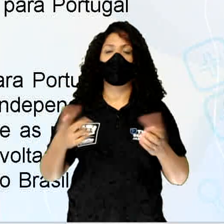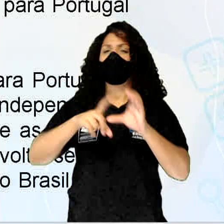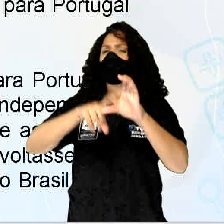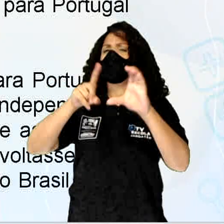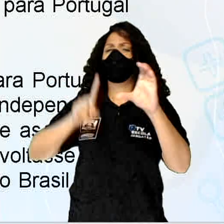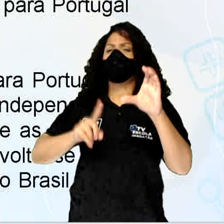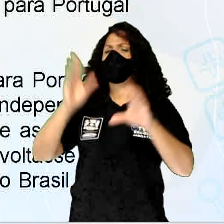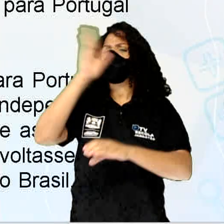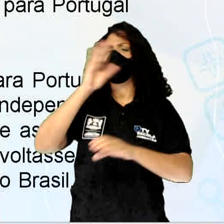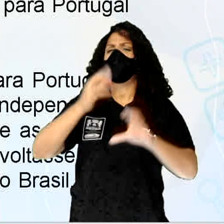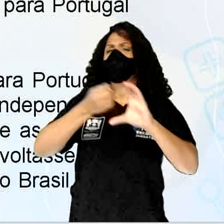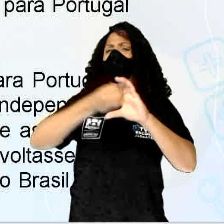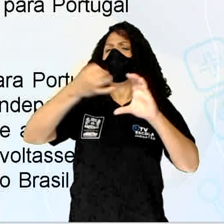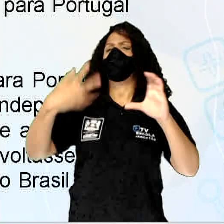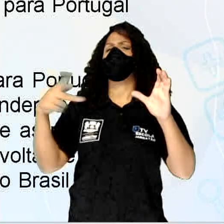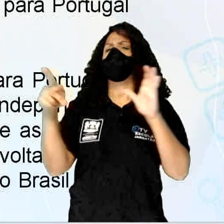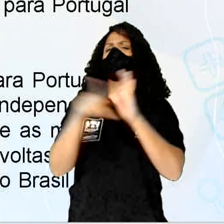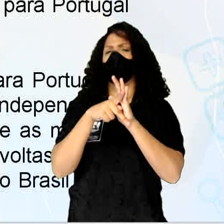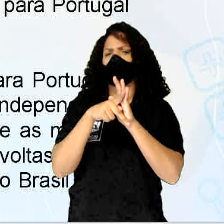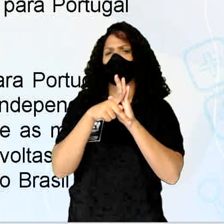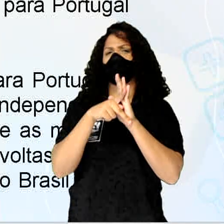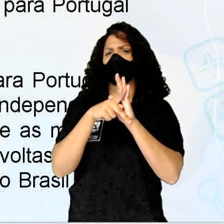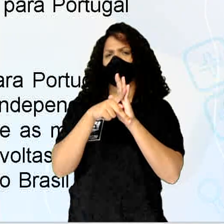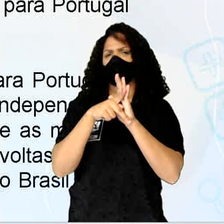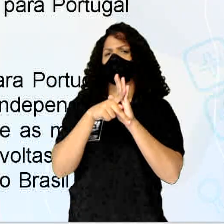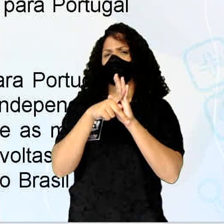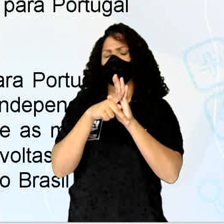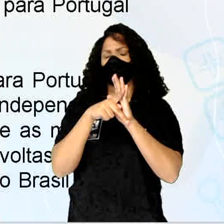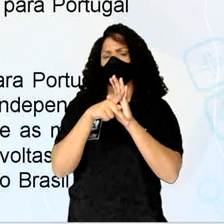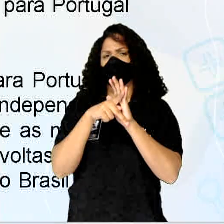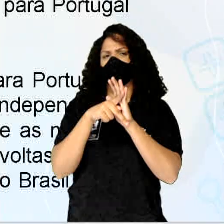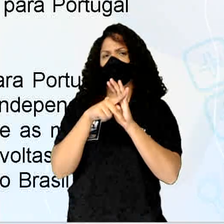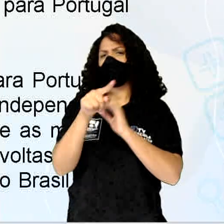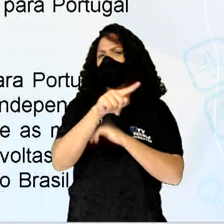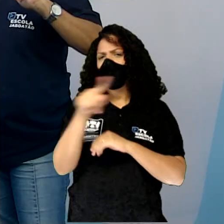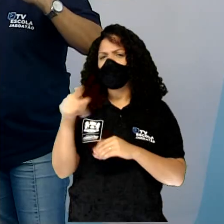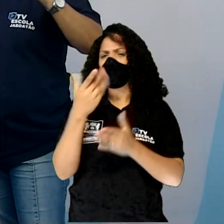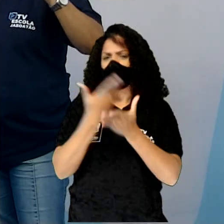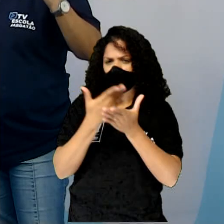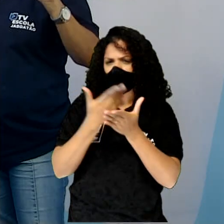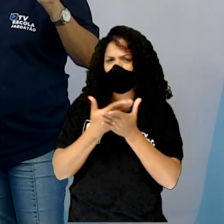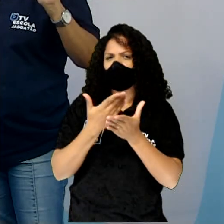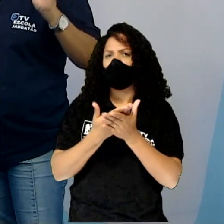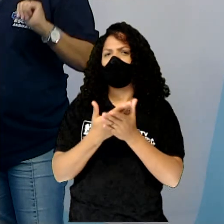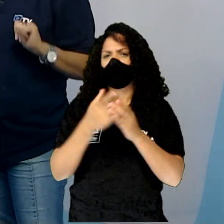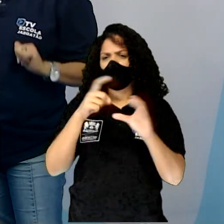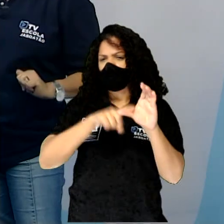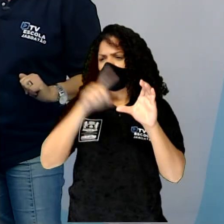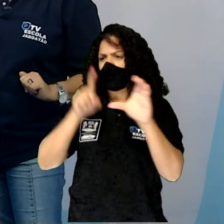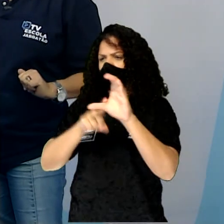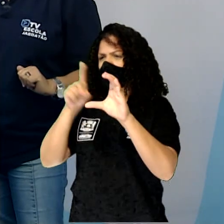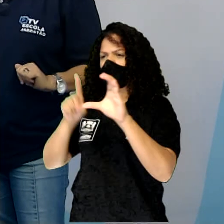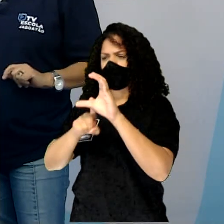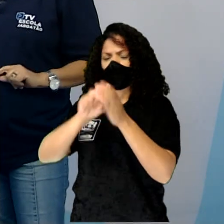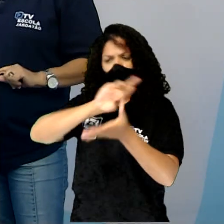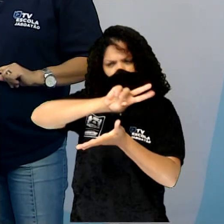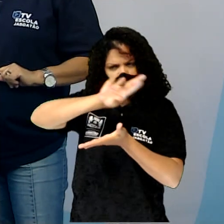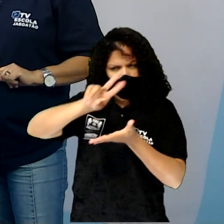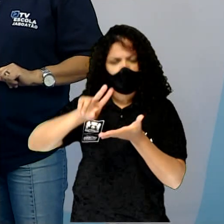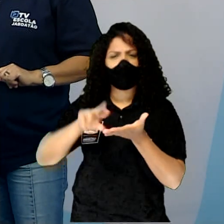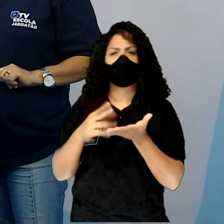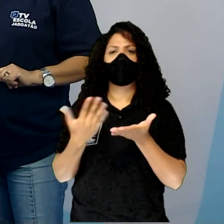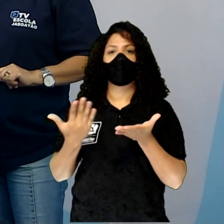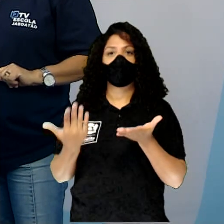tem uma característica que é só dela, tá certo? Vocês estudaram algumas independências aí e vocês perceberam